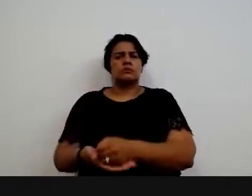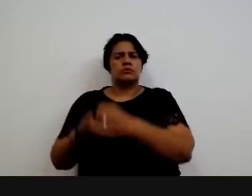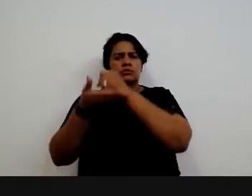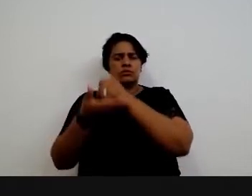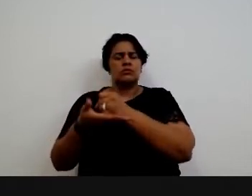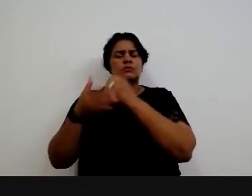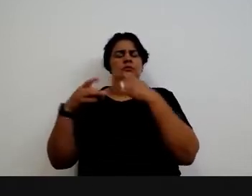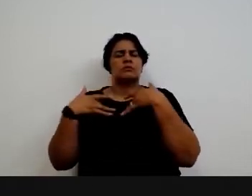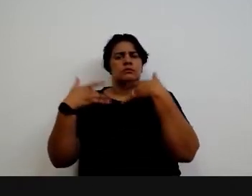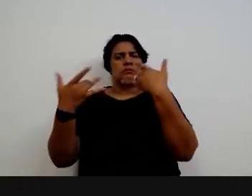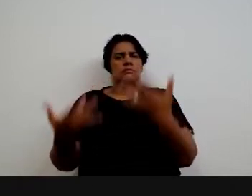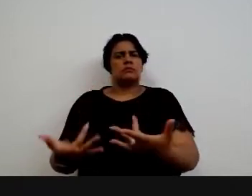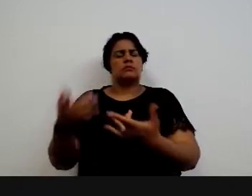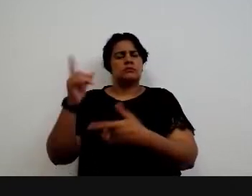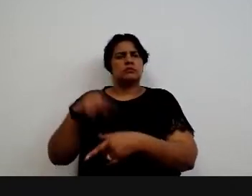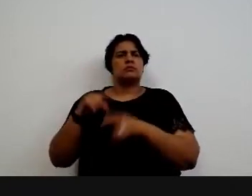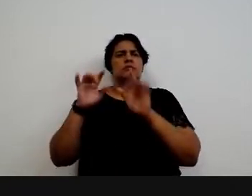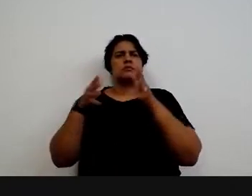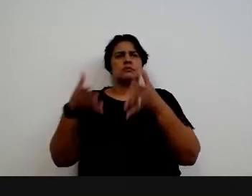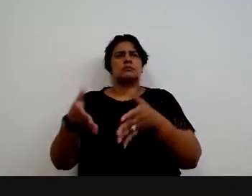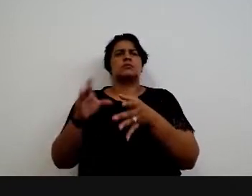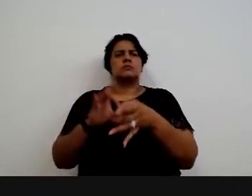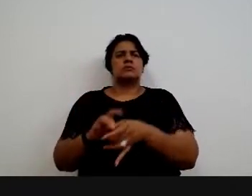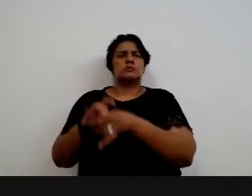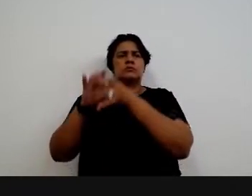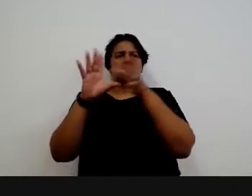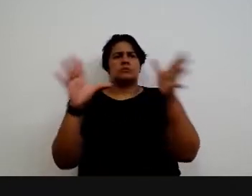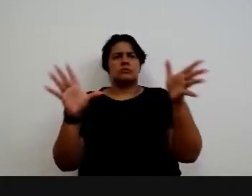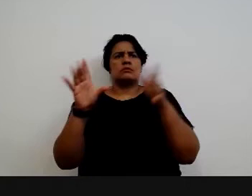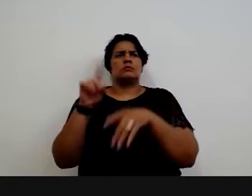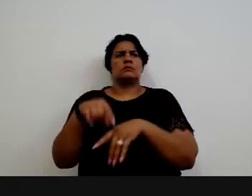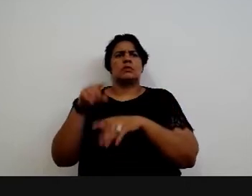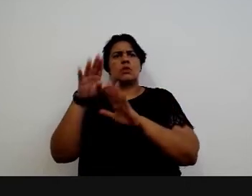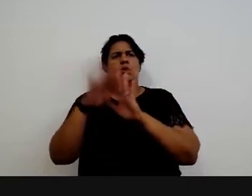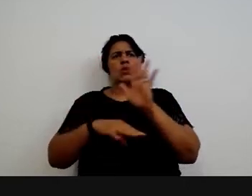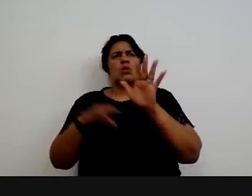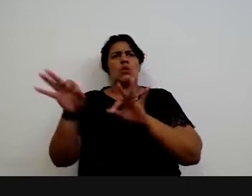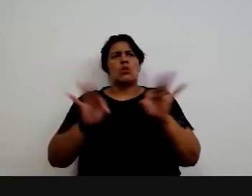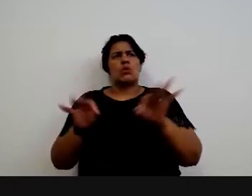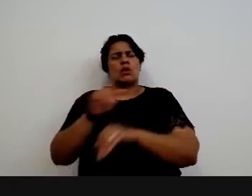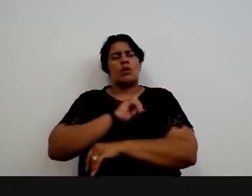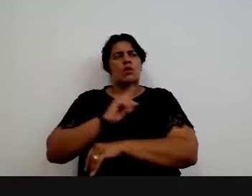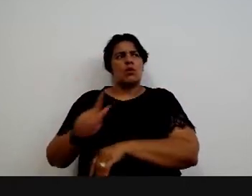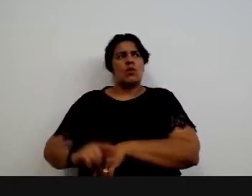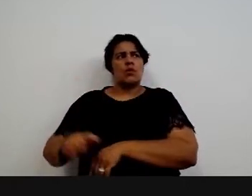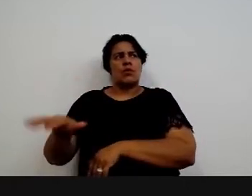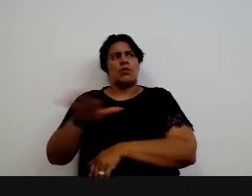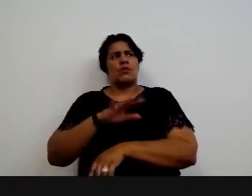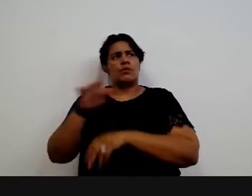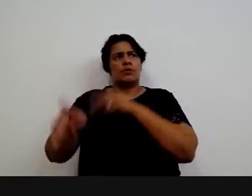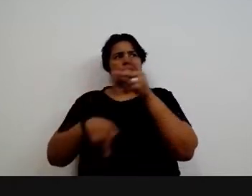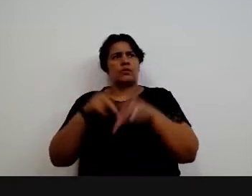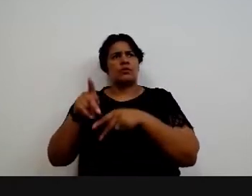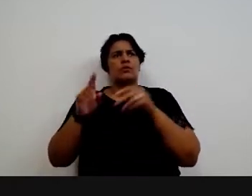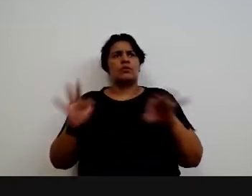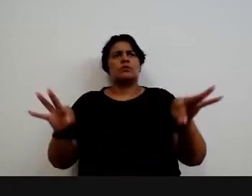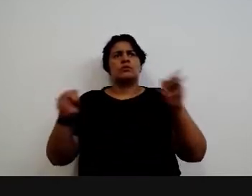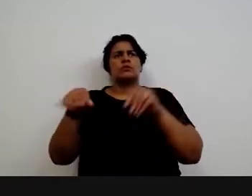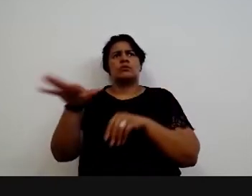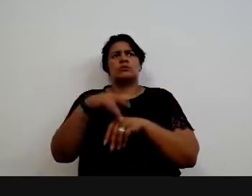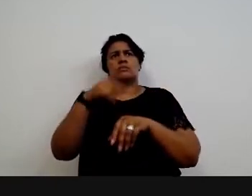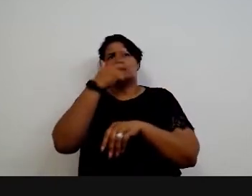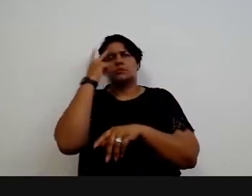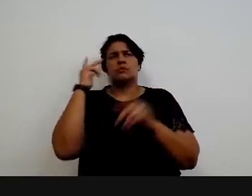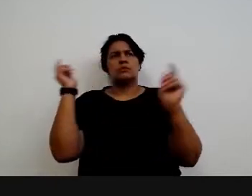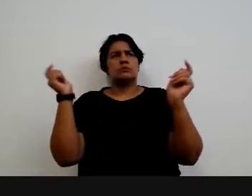que seja com a participação da democracia, que a democracia seja realmente esse governo do povo, em que as pessoas possam ser ouvidas, né? Quando a